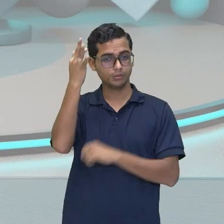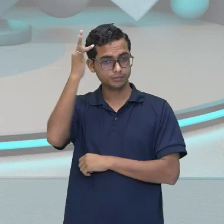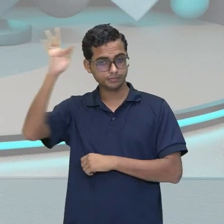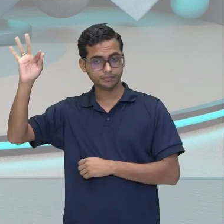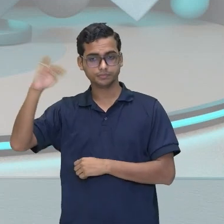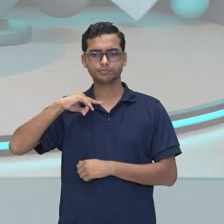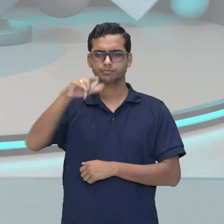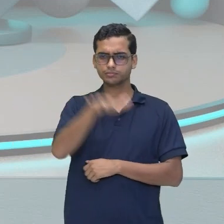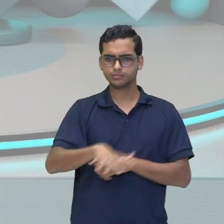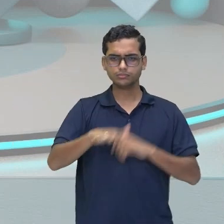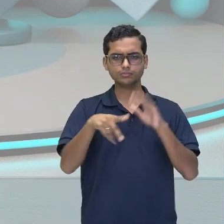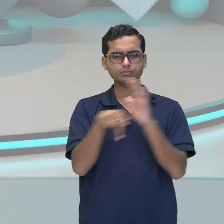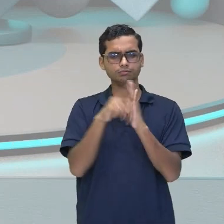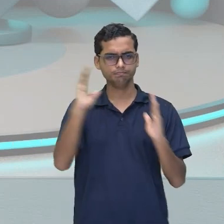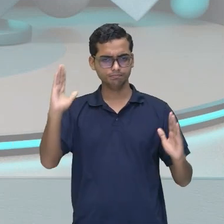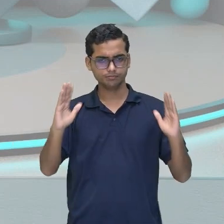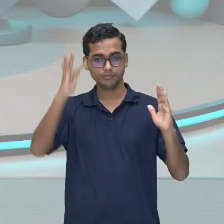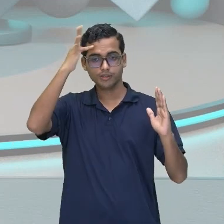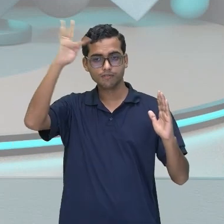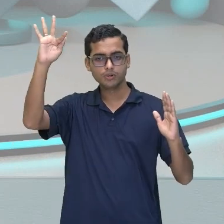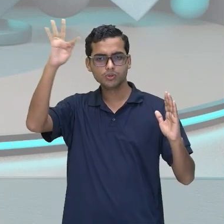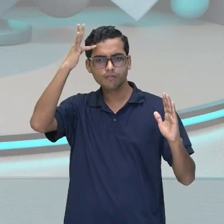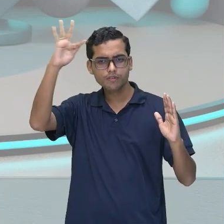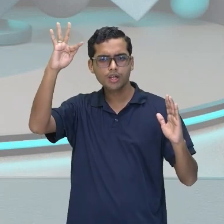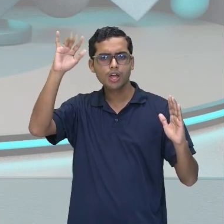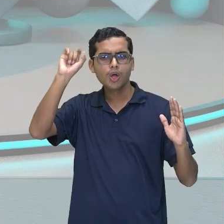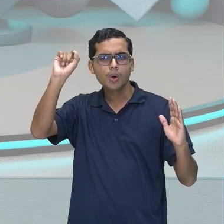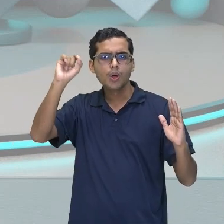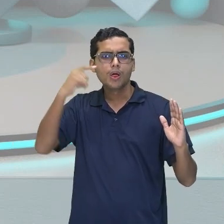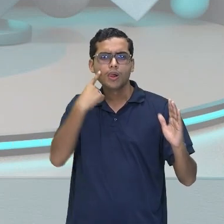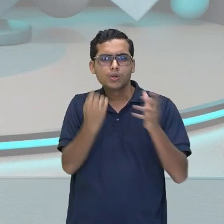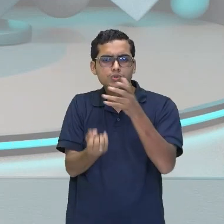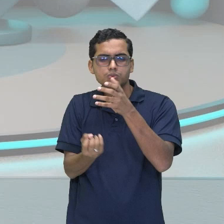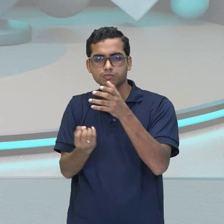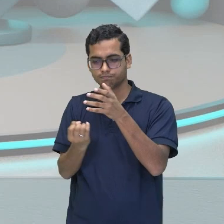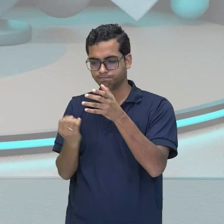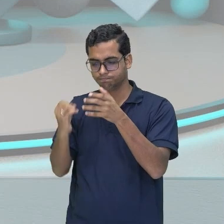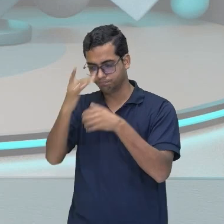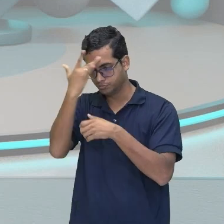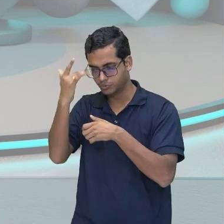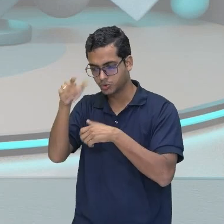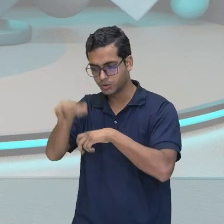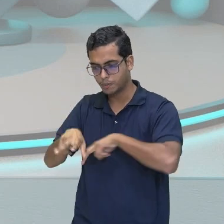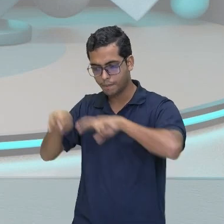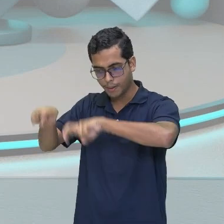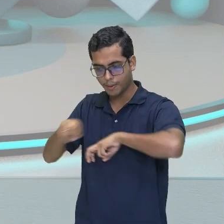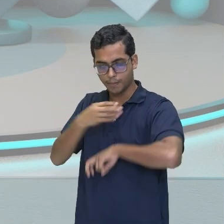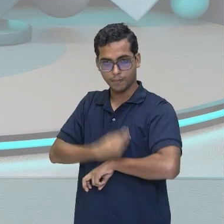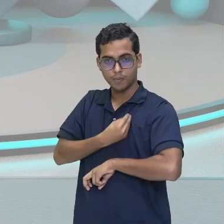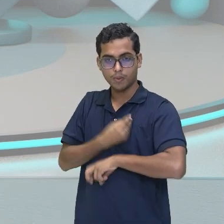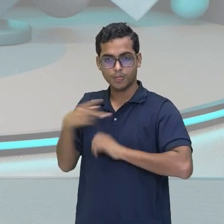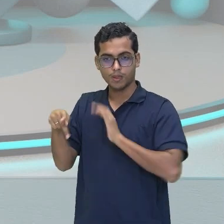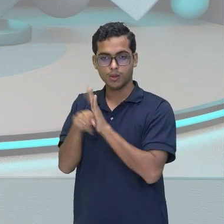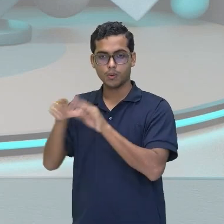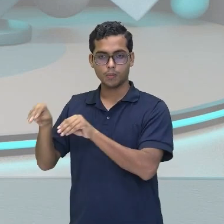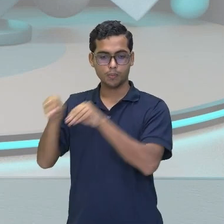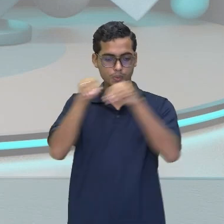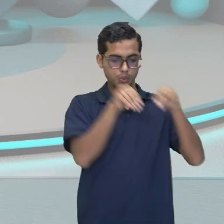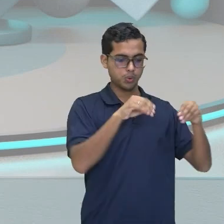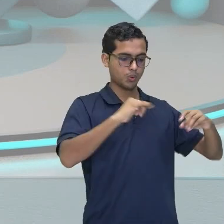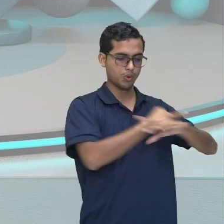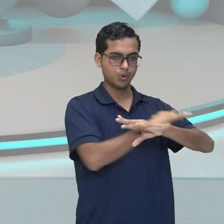é fugir da cidade para o campo. O povo sai dos feudos, sai das fazendas,